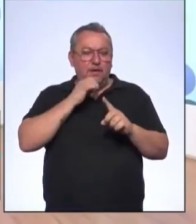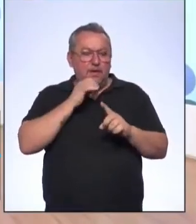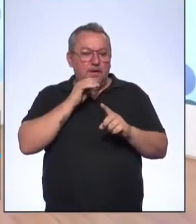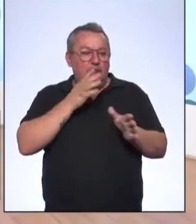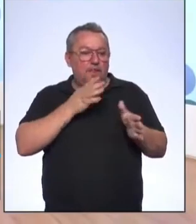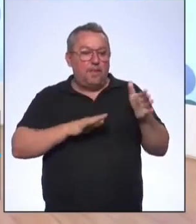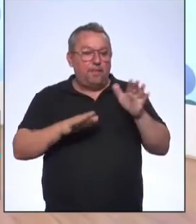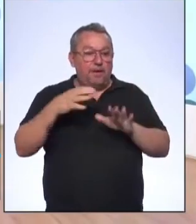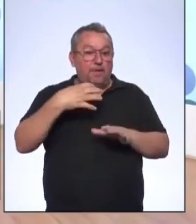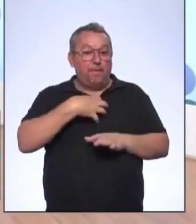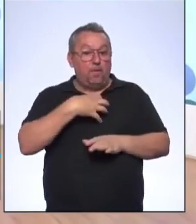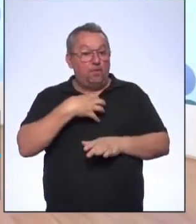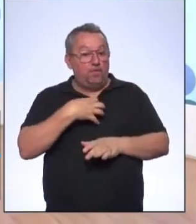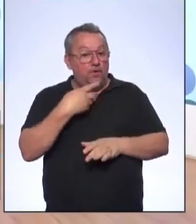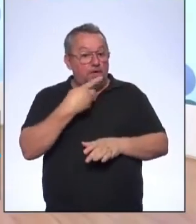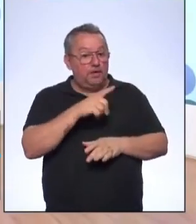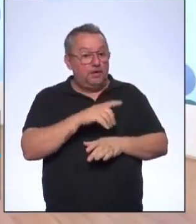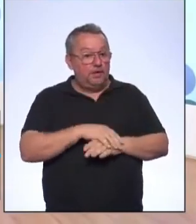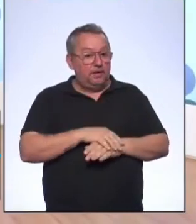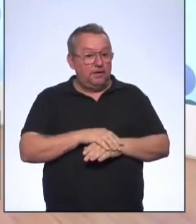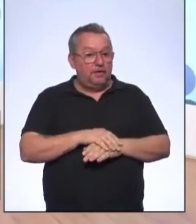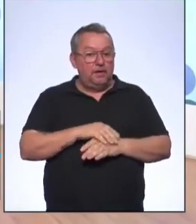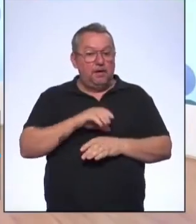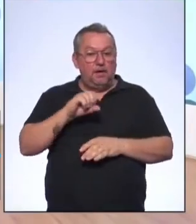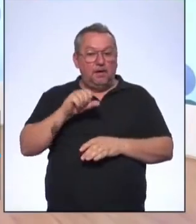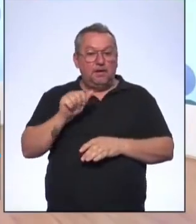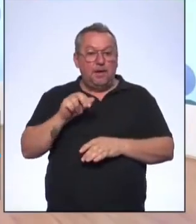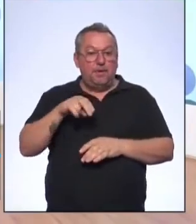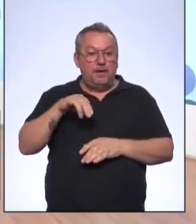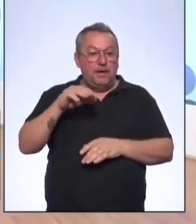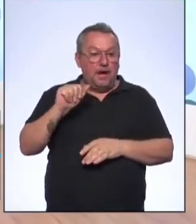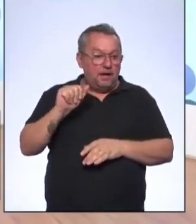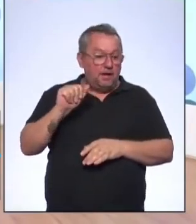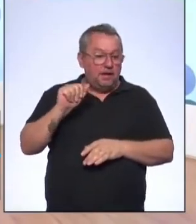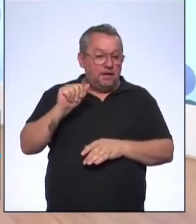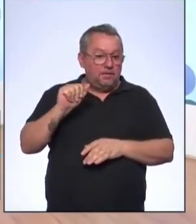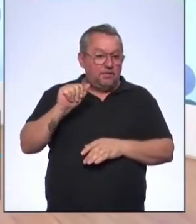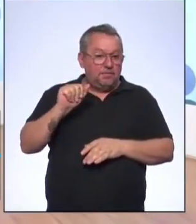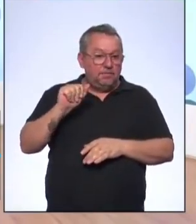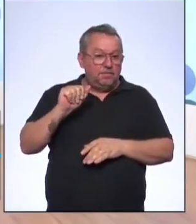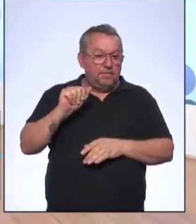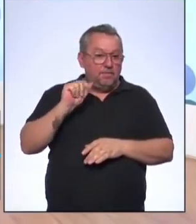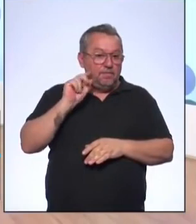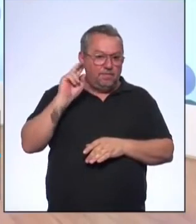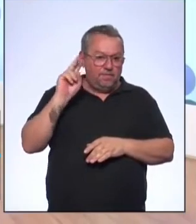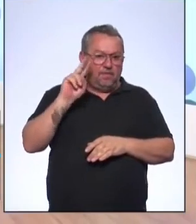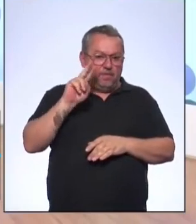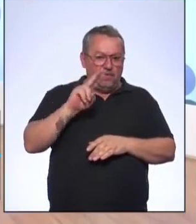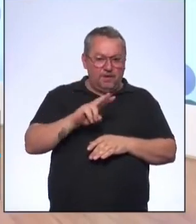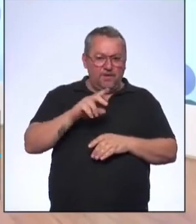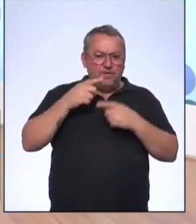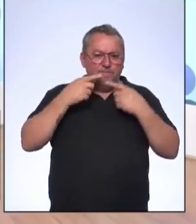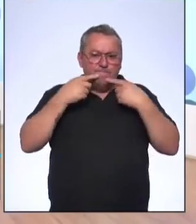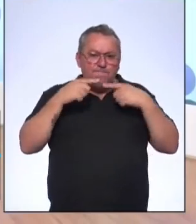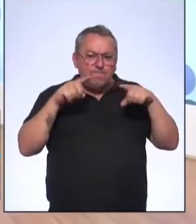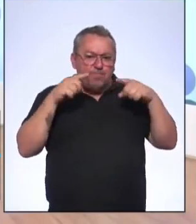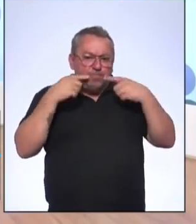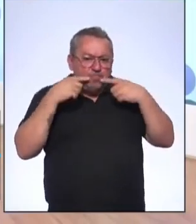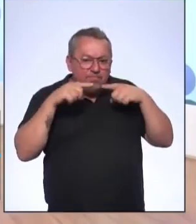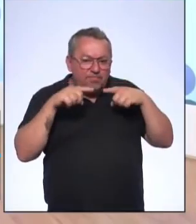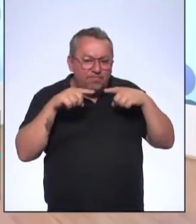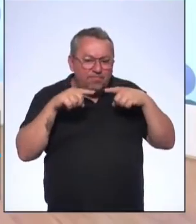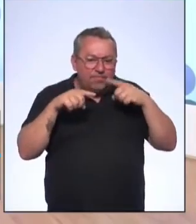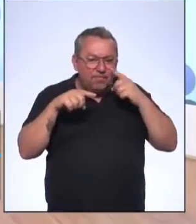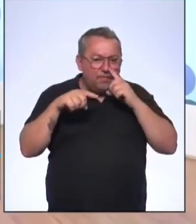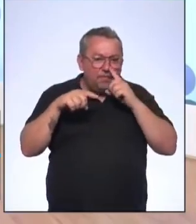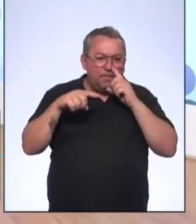postura dele. A Sabrina falou, a Sabrina Bárbara. Você vê alguma crítica? Né?